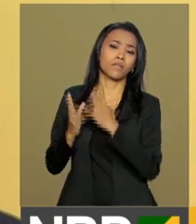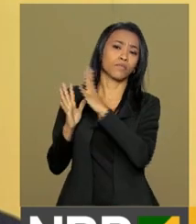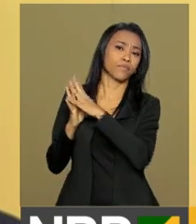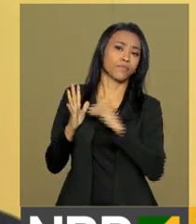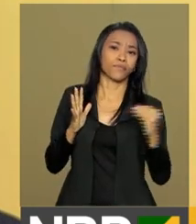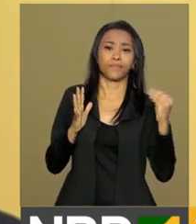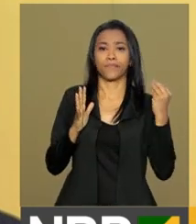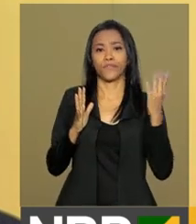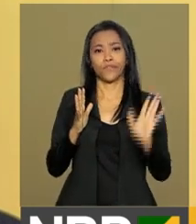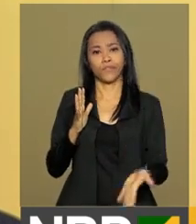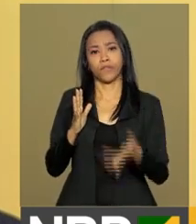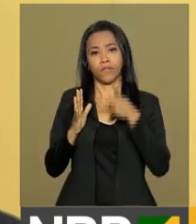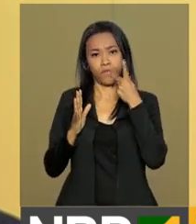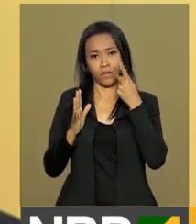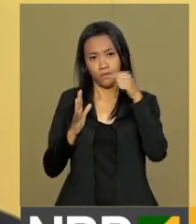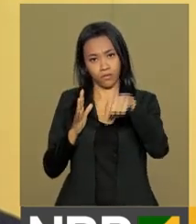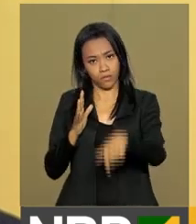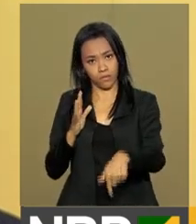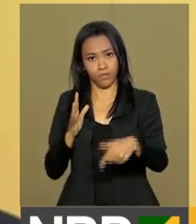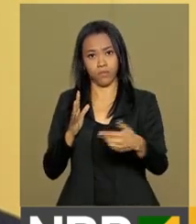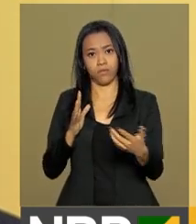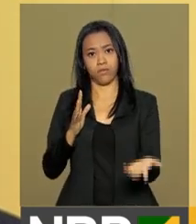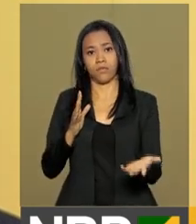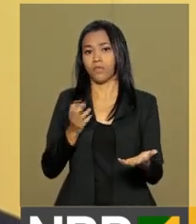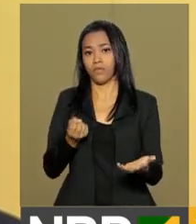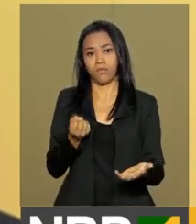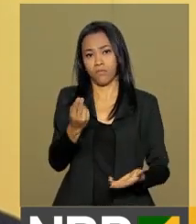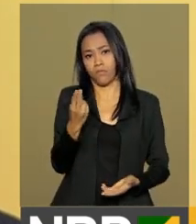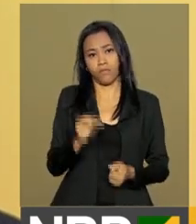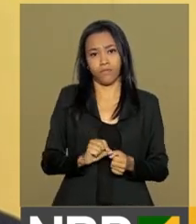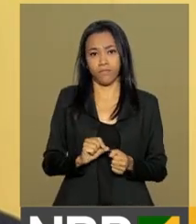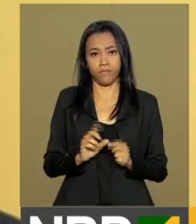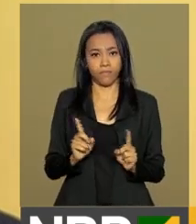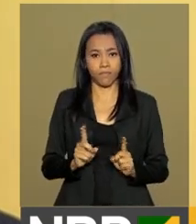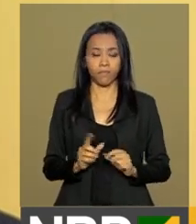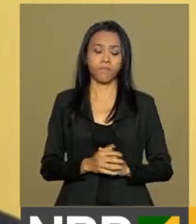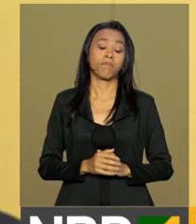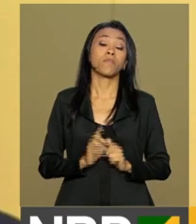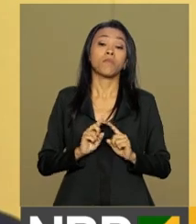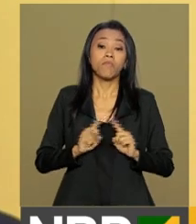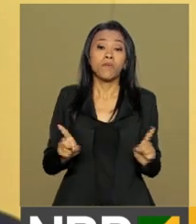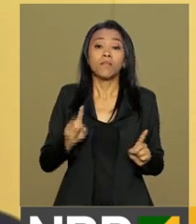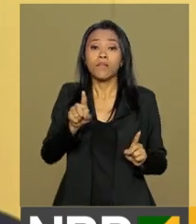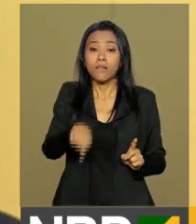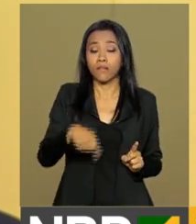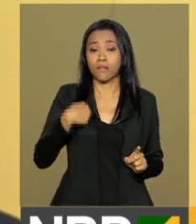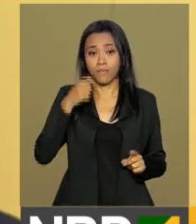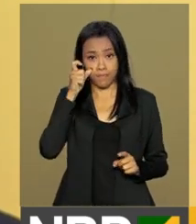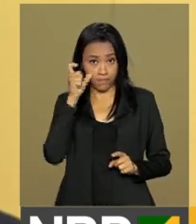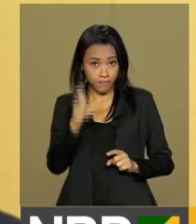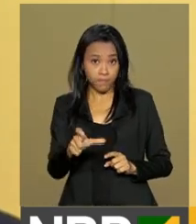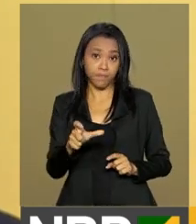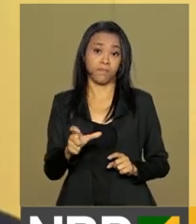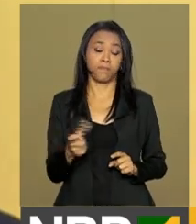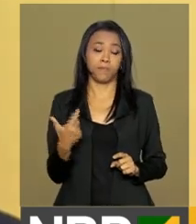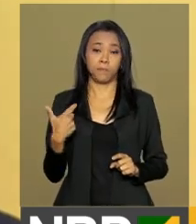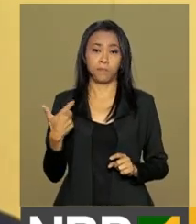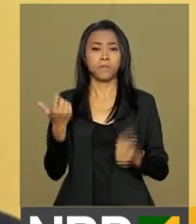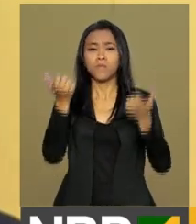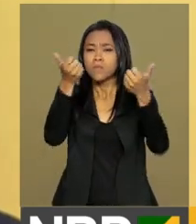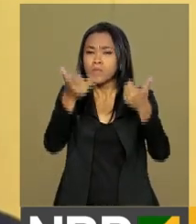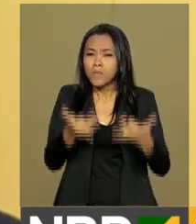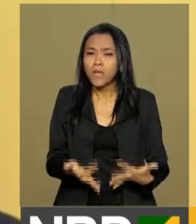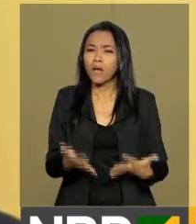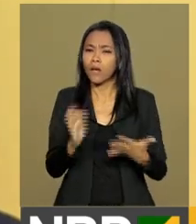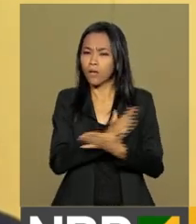os oradores aqui disseram e apregoaram. Mas é interessante ressaltar